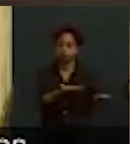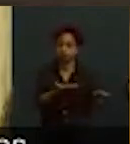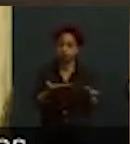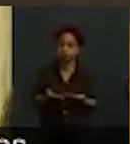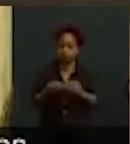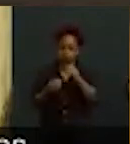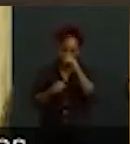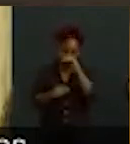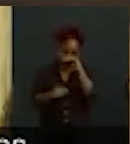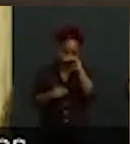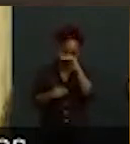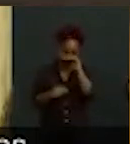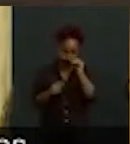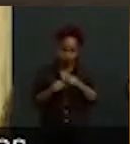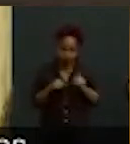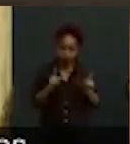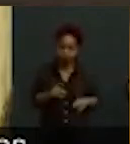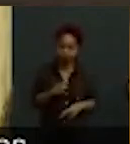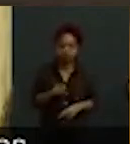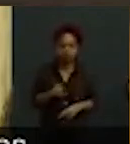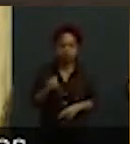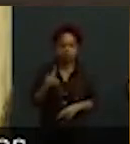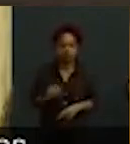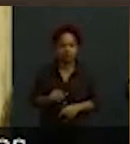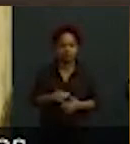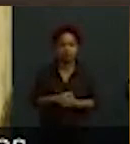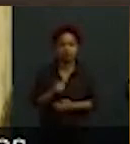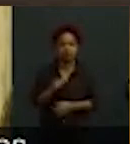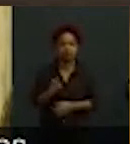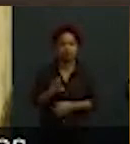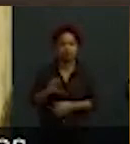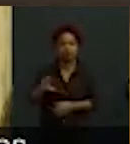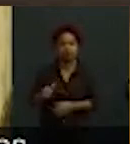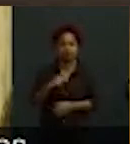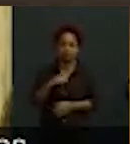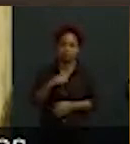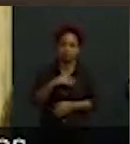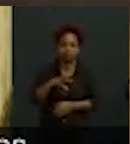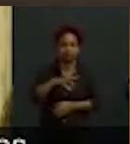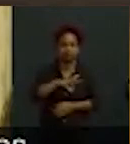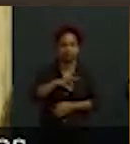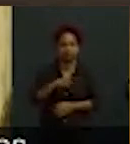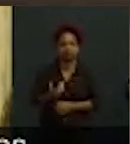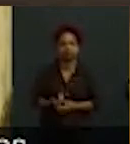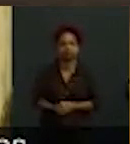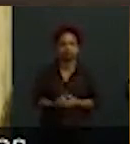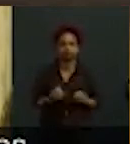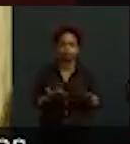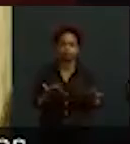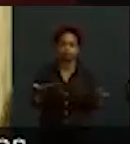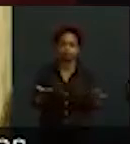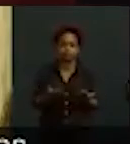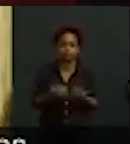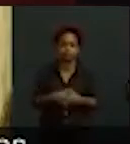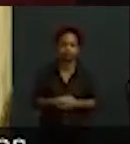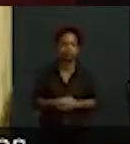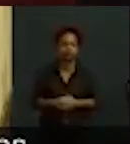o servidor Marcelo Filgueiras Lima para receber a medalha Aníbal Frederico de Souza.